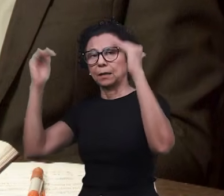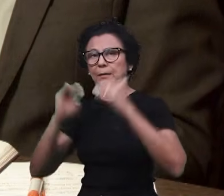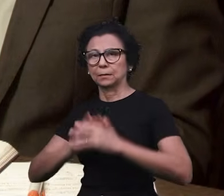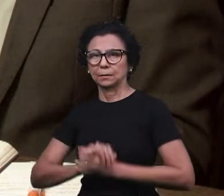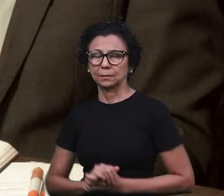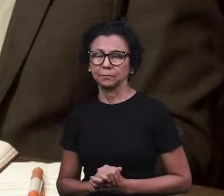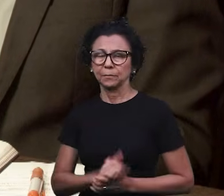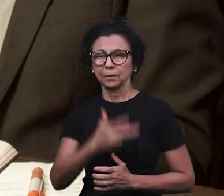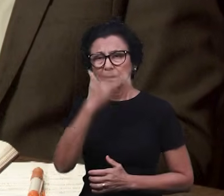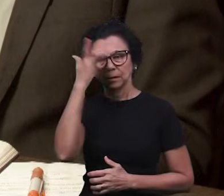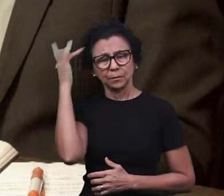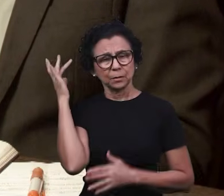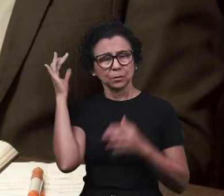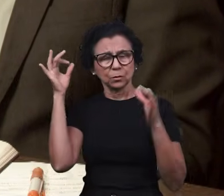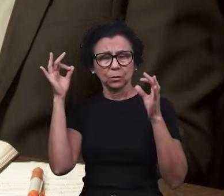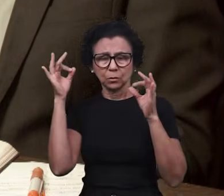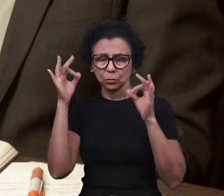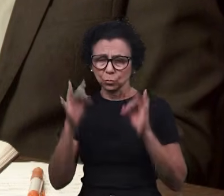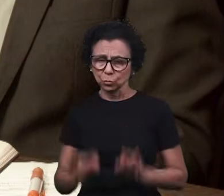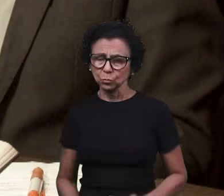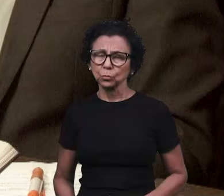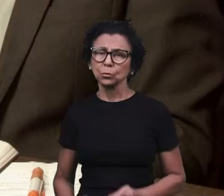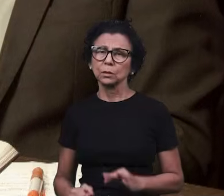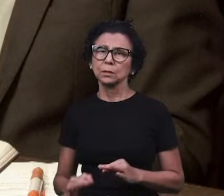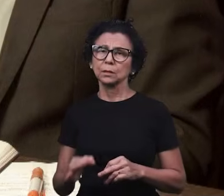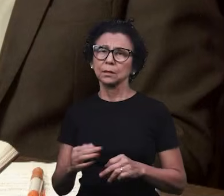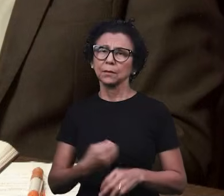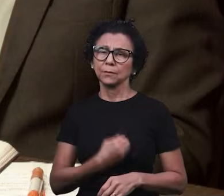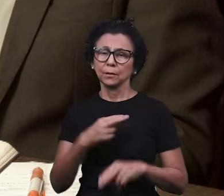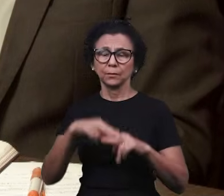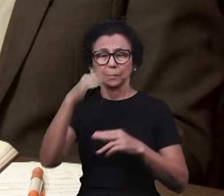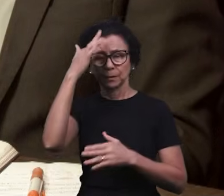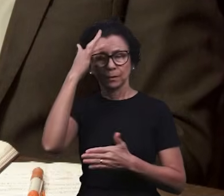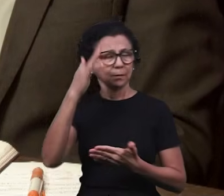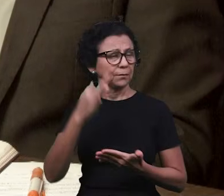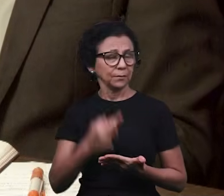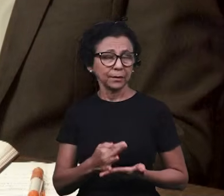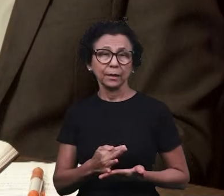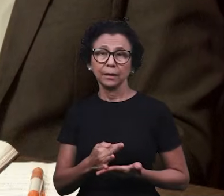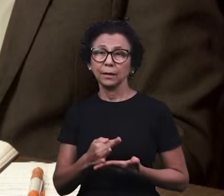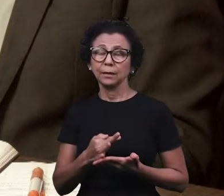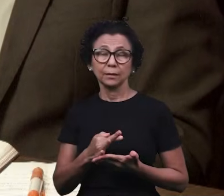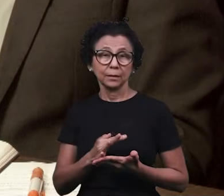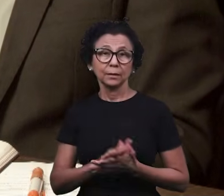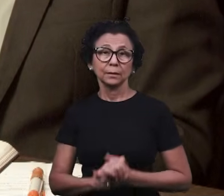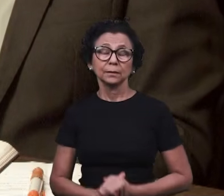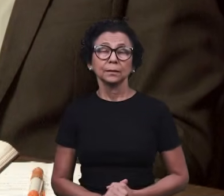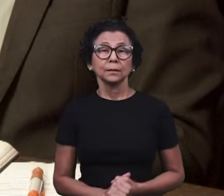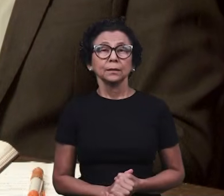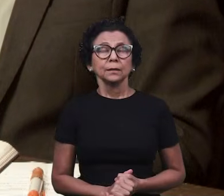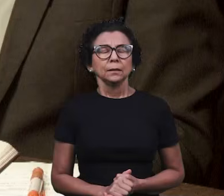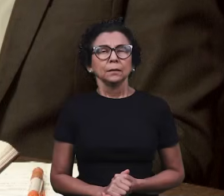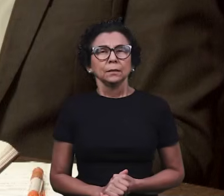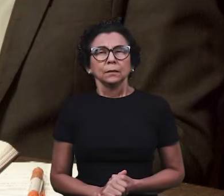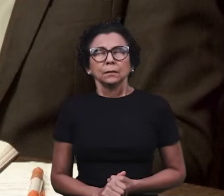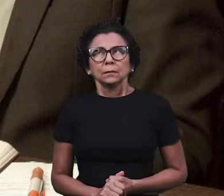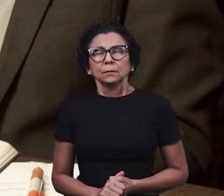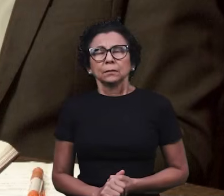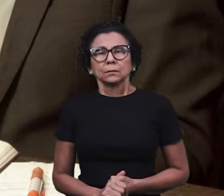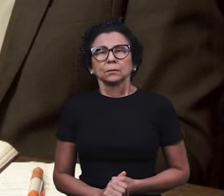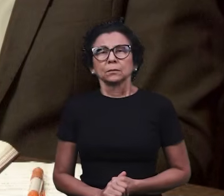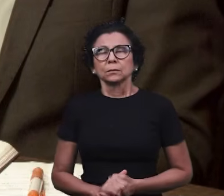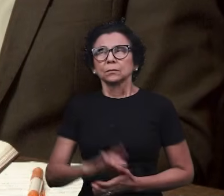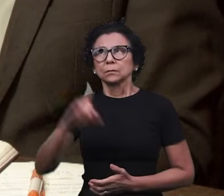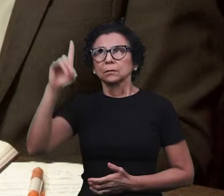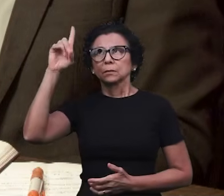O justo vive da fé. A fé é obediência, é obedecer, é ouvir a voz, né? A fé vem pelo ouvir. Então você ouve e